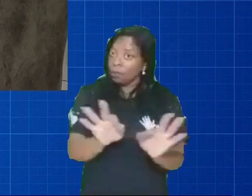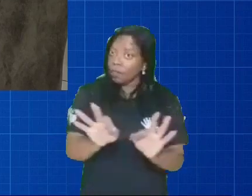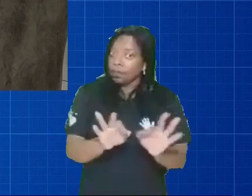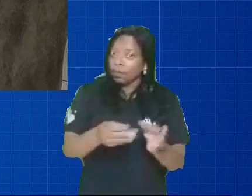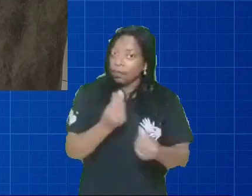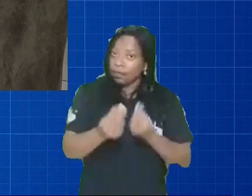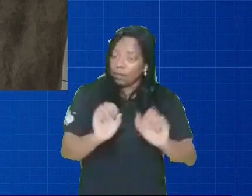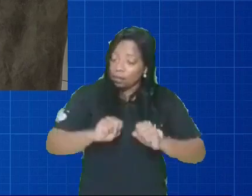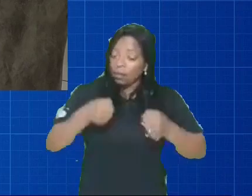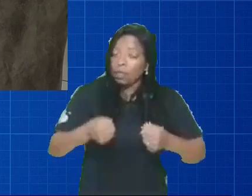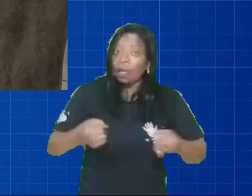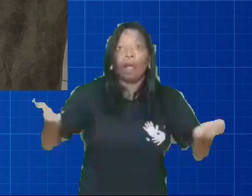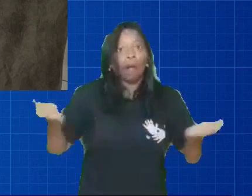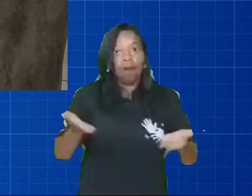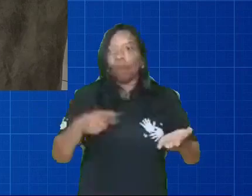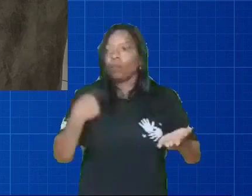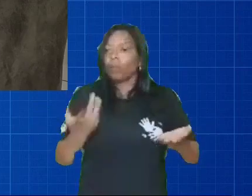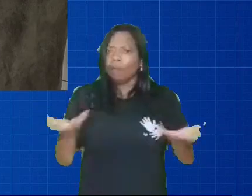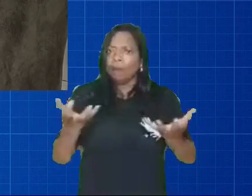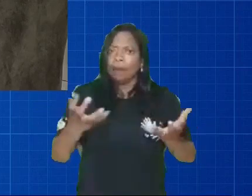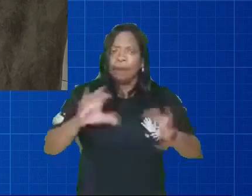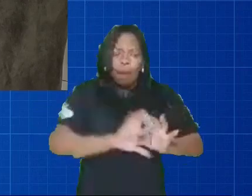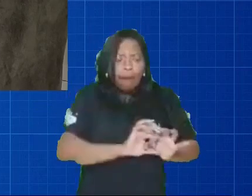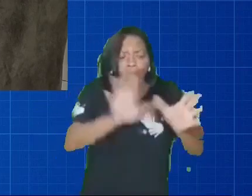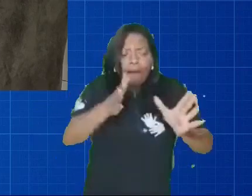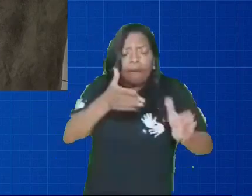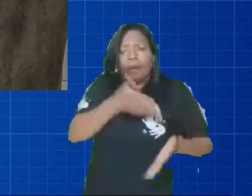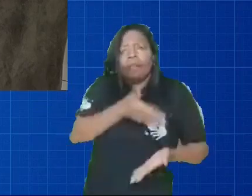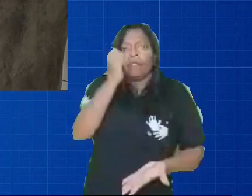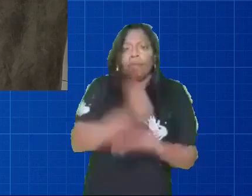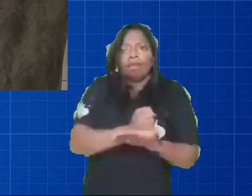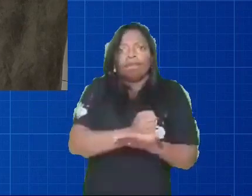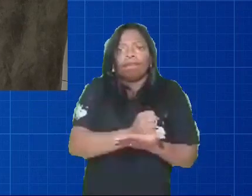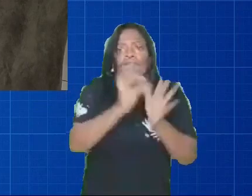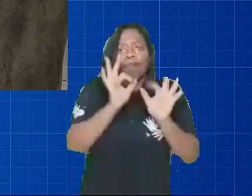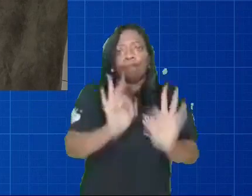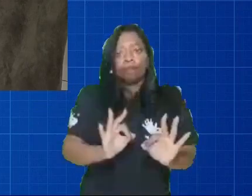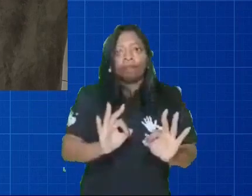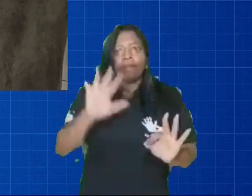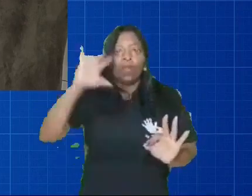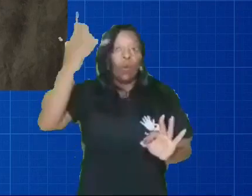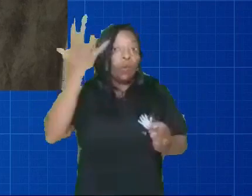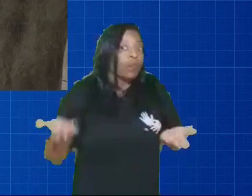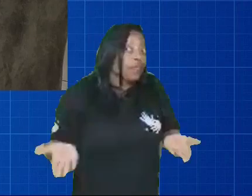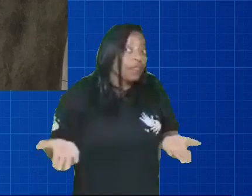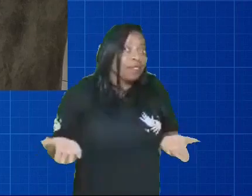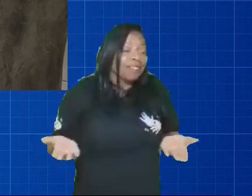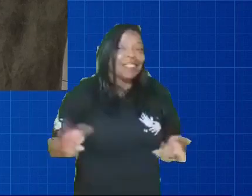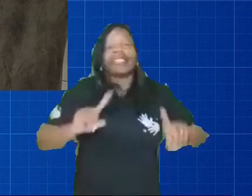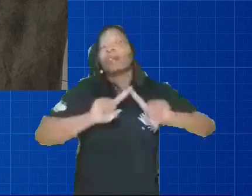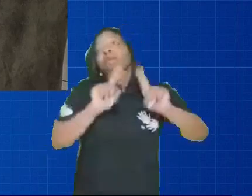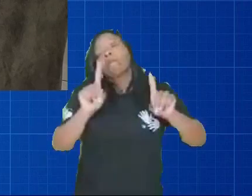trabalha no processo de implementação. E um processo de implementação que também leva um tempo considerável,